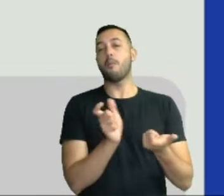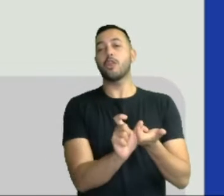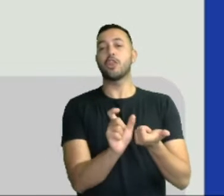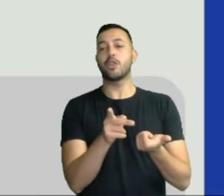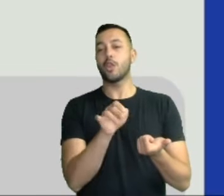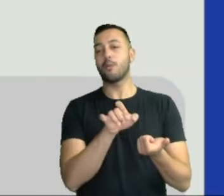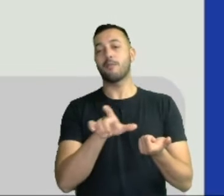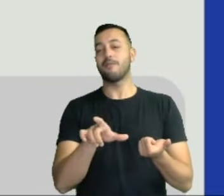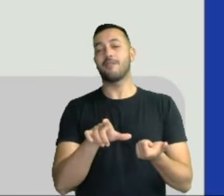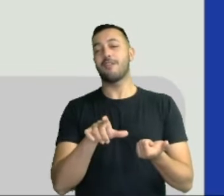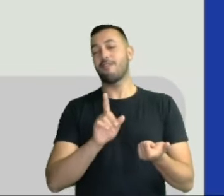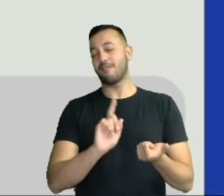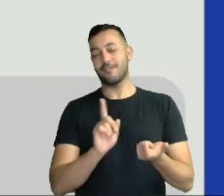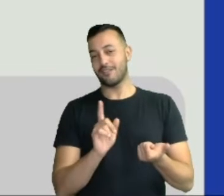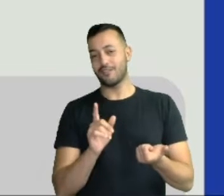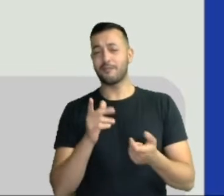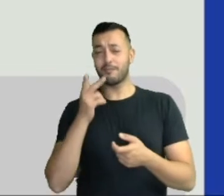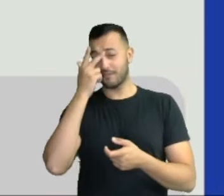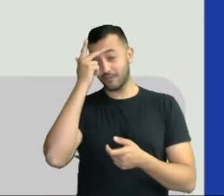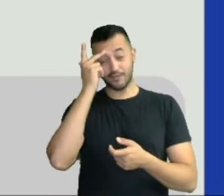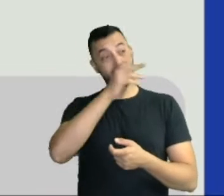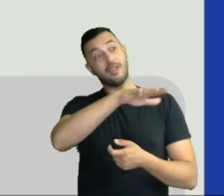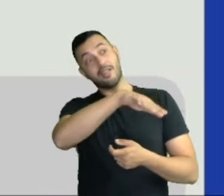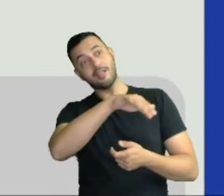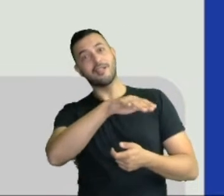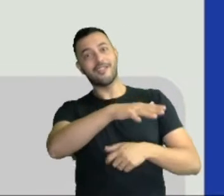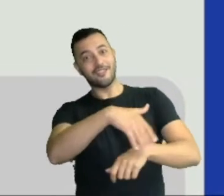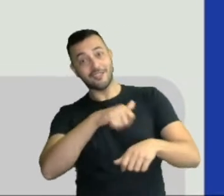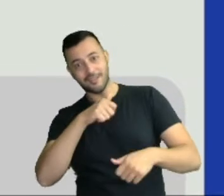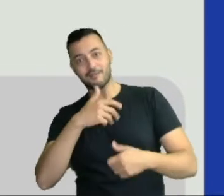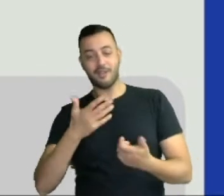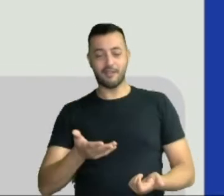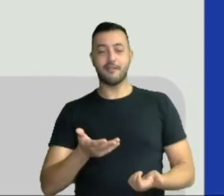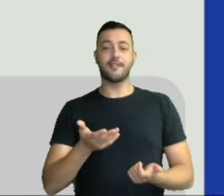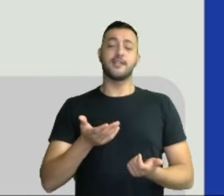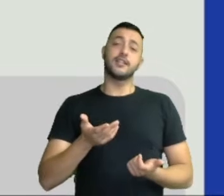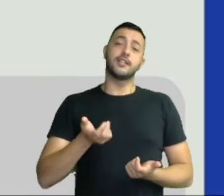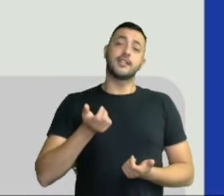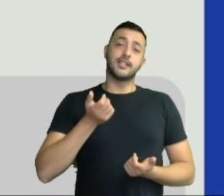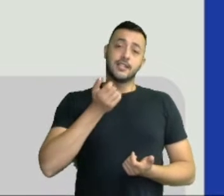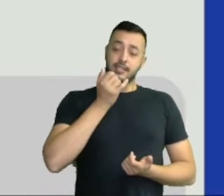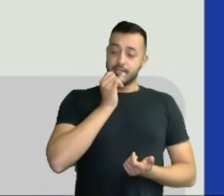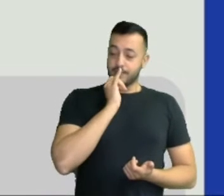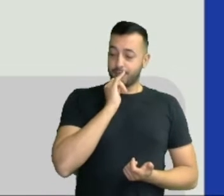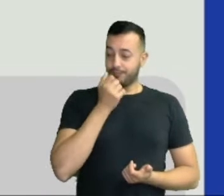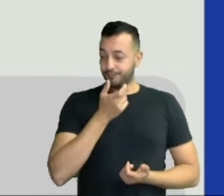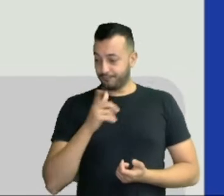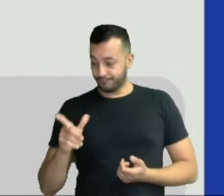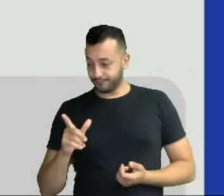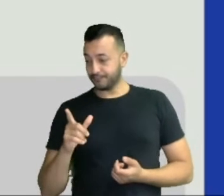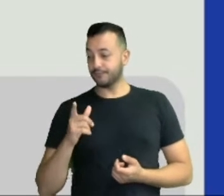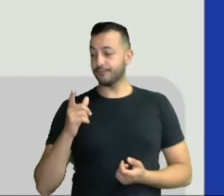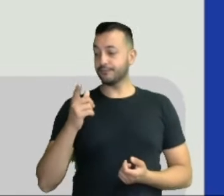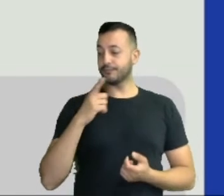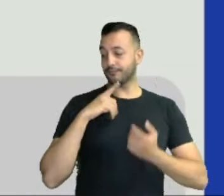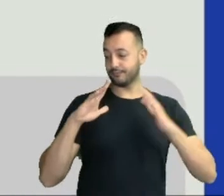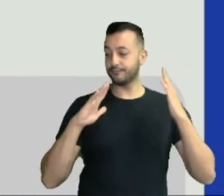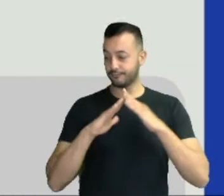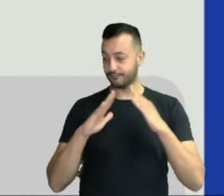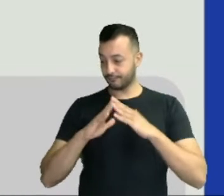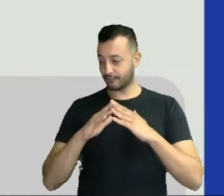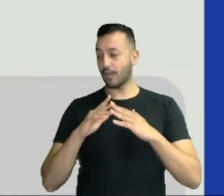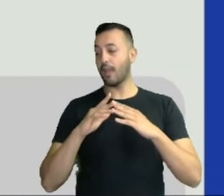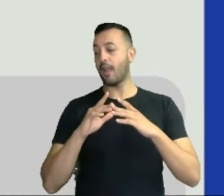de chamar alguém, chamar a atenção de alguém. Quando llegue a la casa, te llamo. E